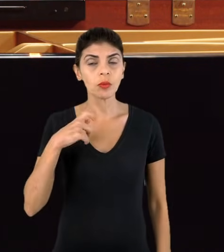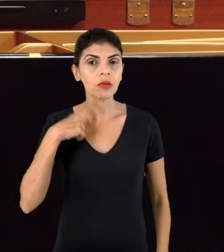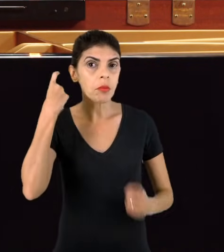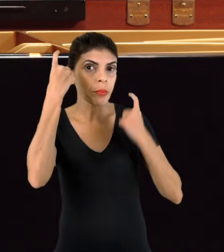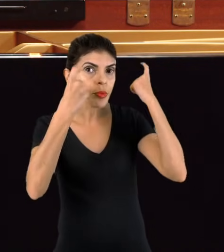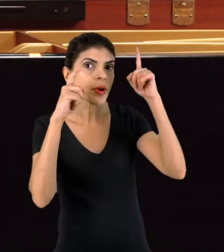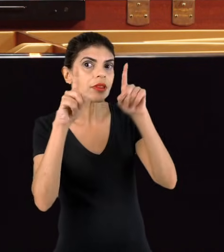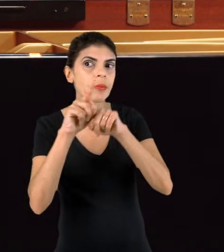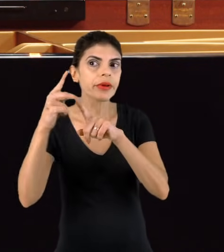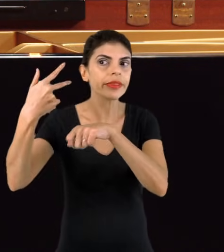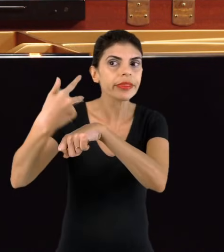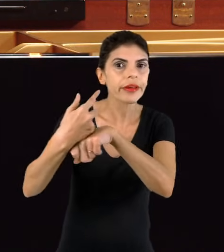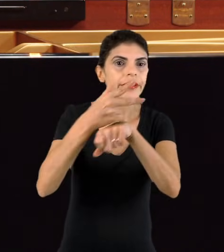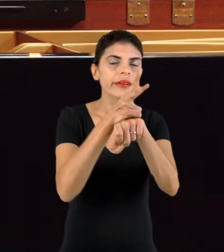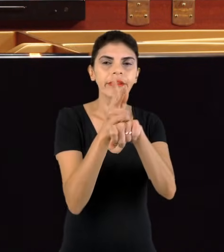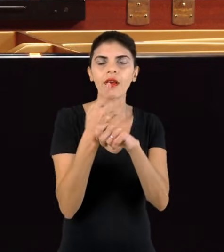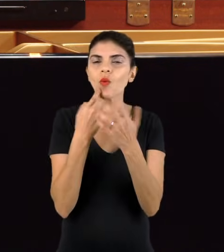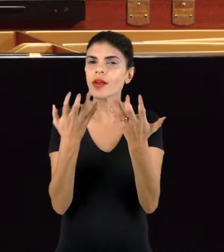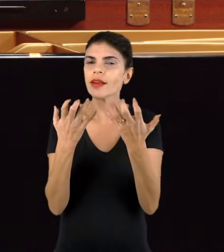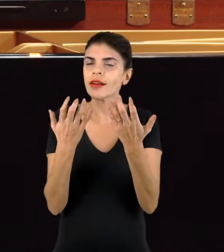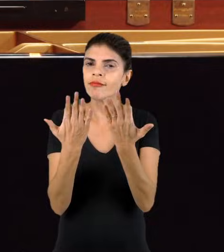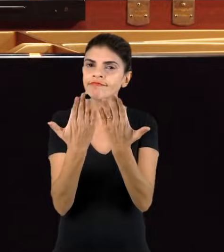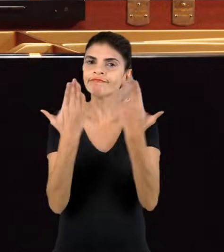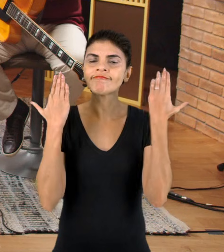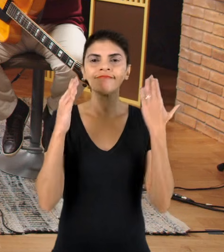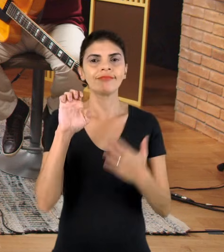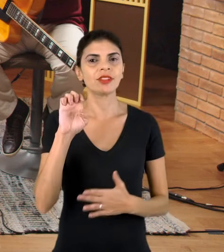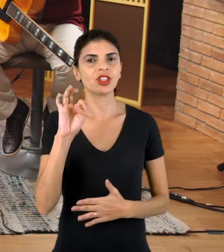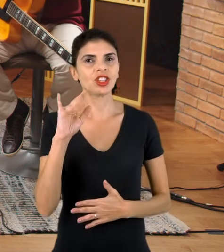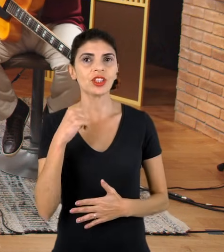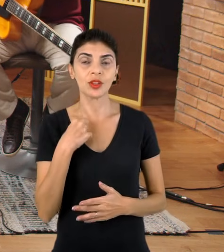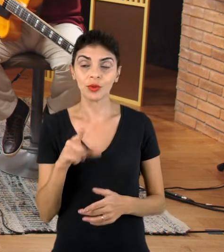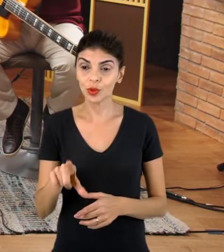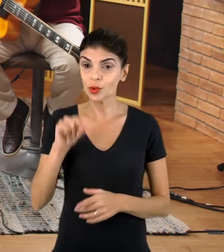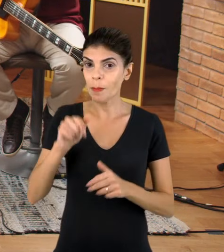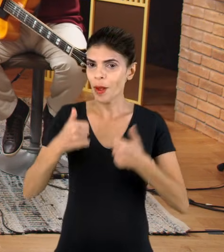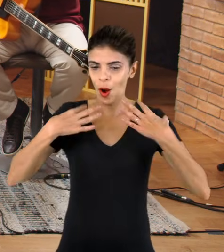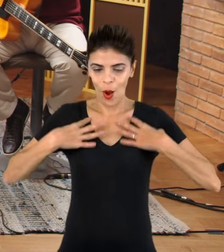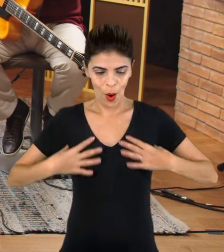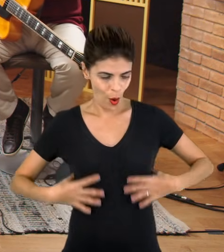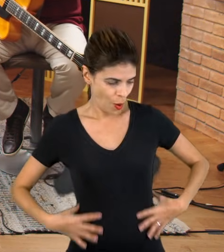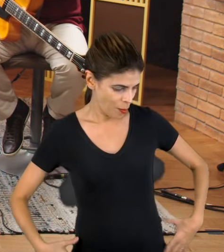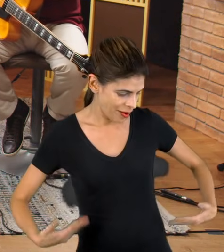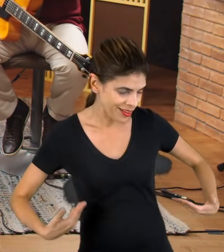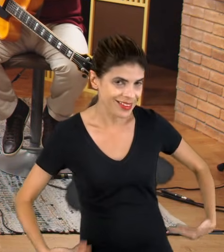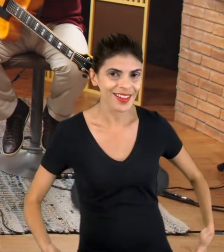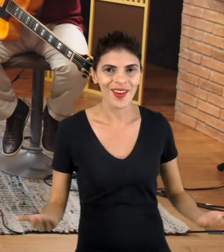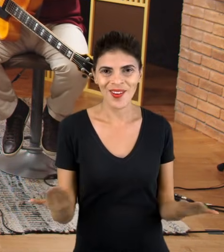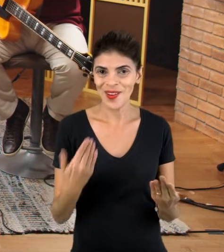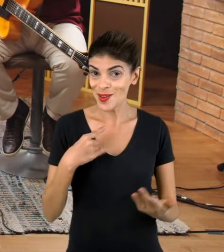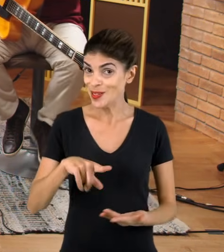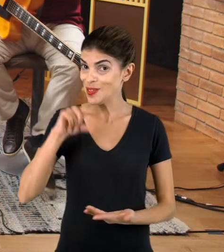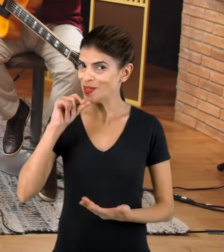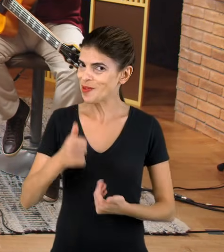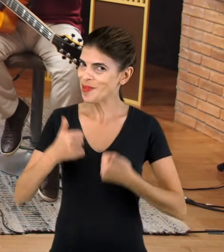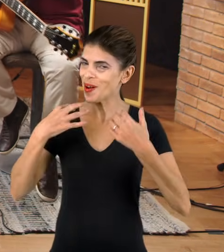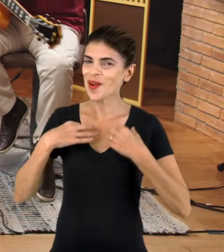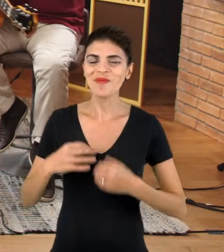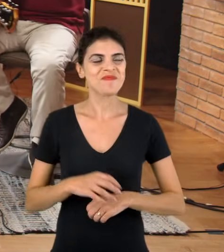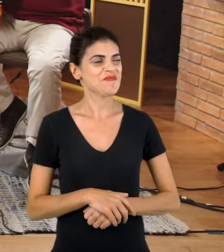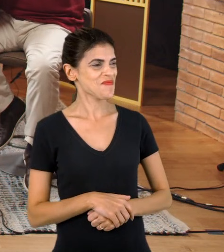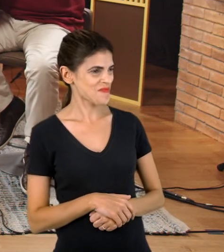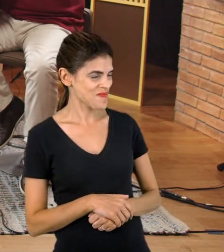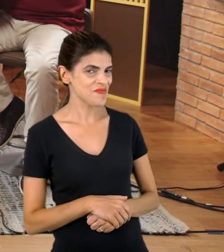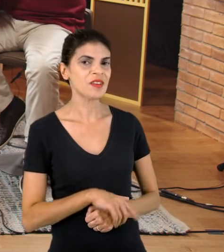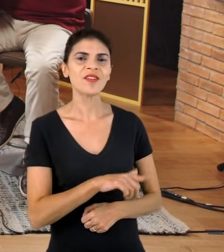estava preocupado com também a estética que eu queria carregar. Né? Inclusive escolhi o meu melhor look aqui para hoje.